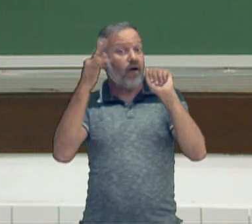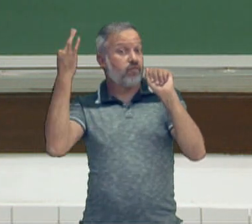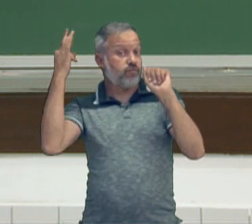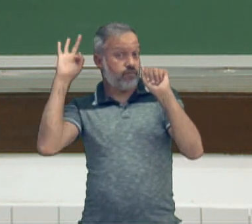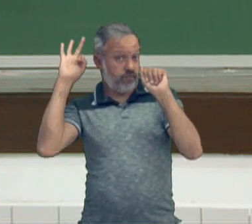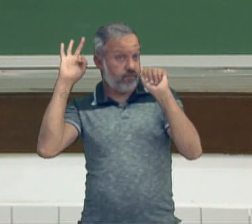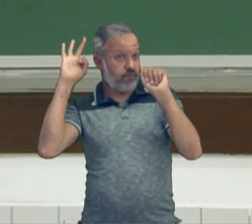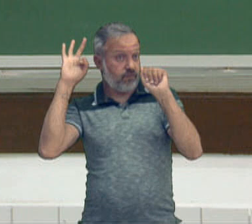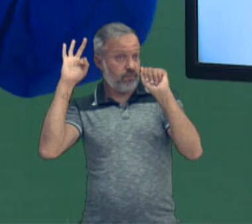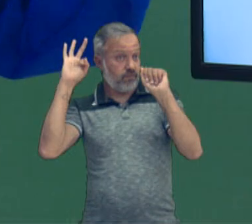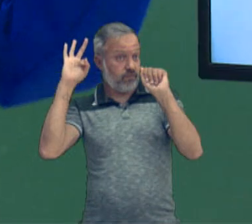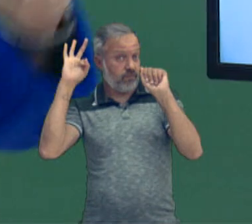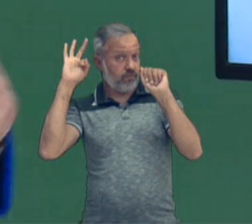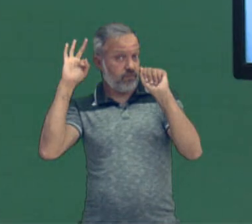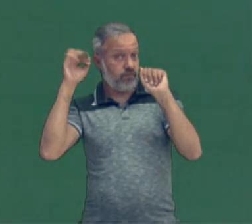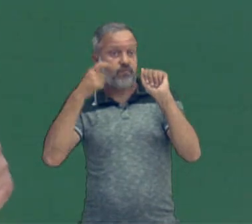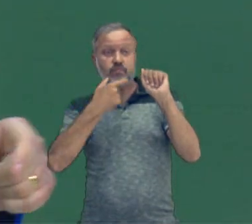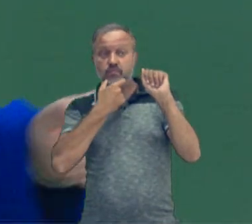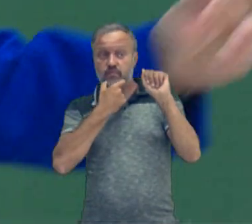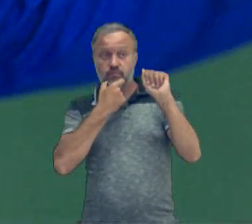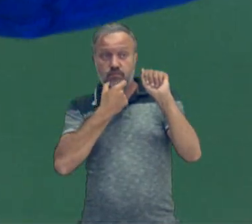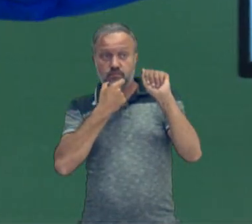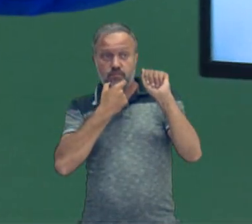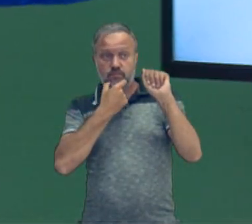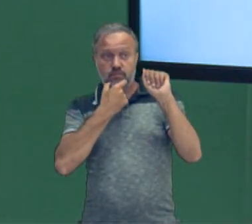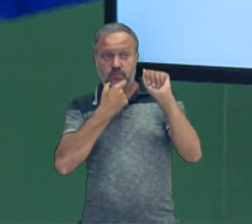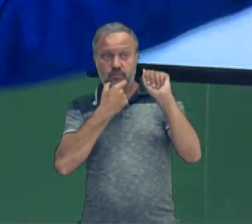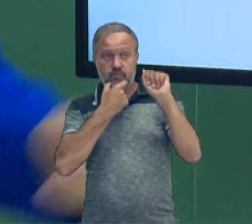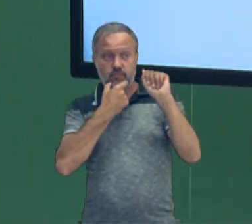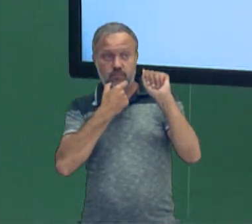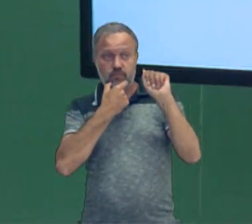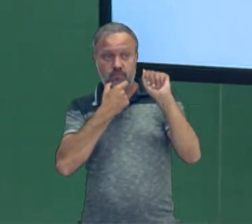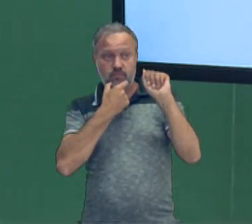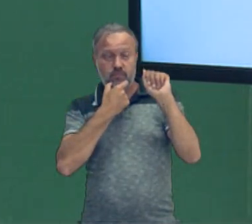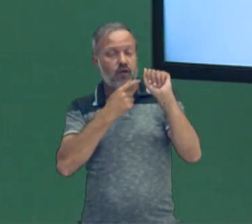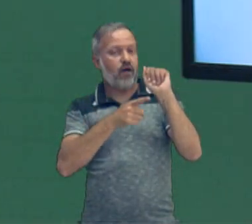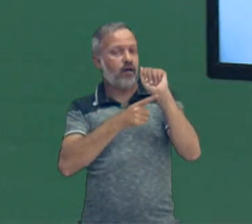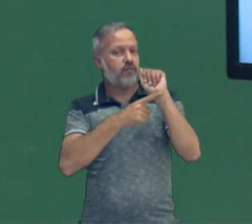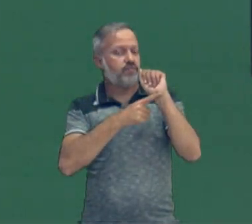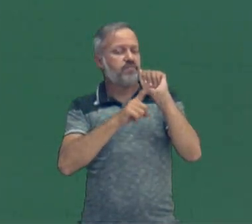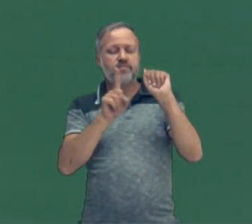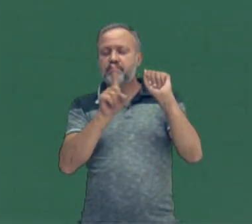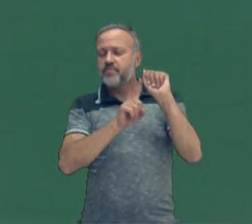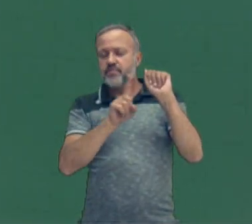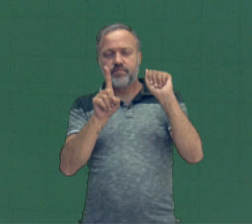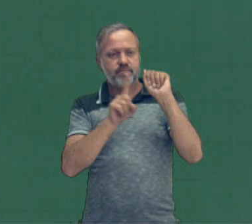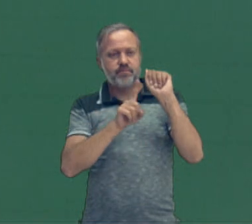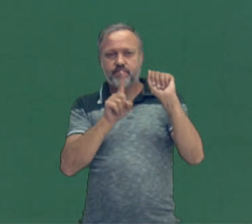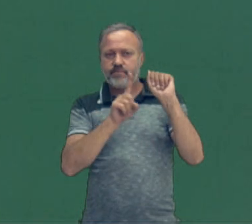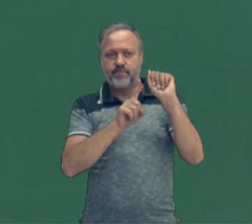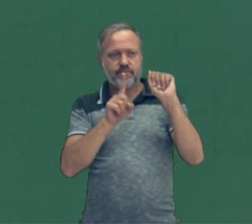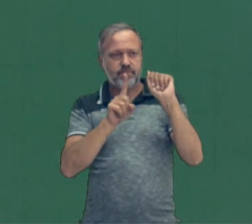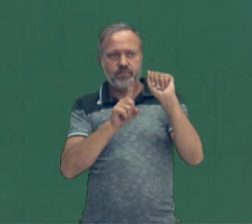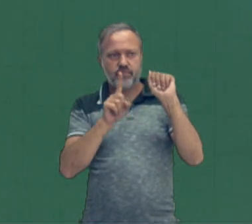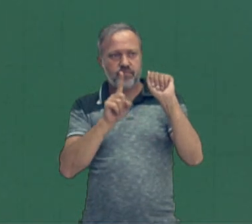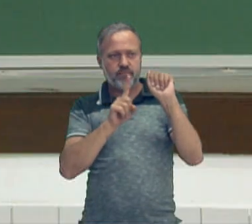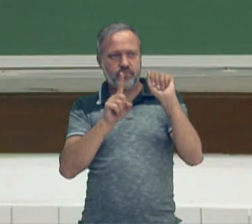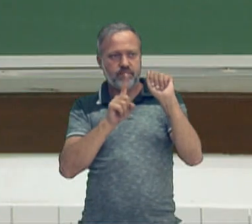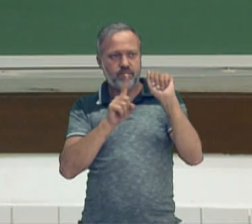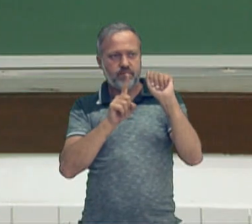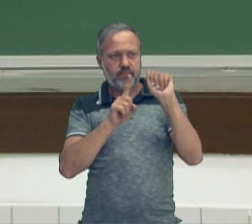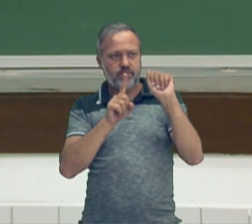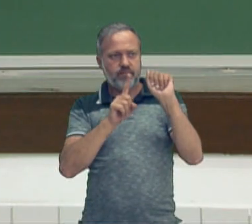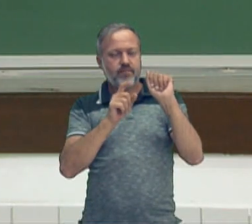franceses, muito bem, e ingleses. Tem inglês aqui? Francês, tá beleza. Mas inglês não, tá